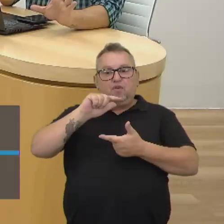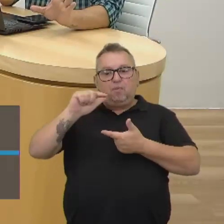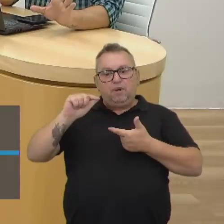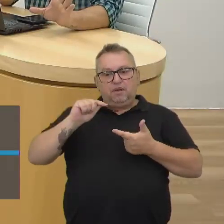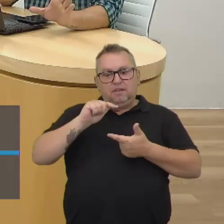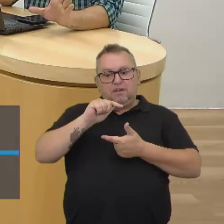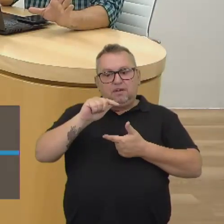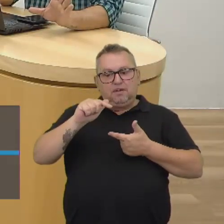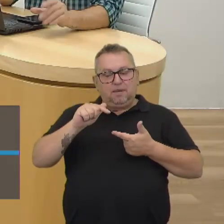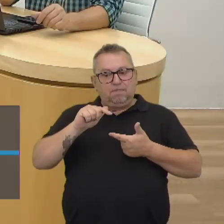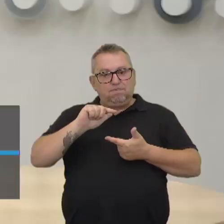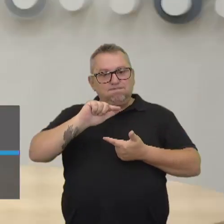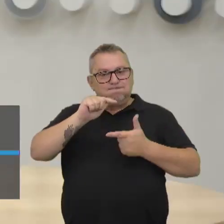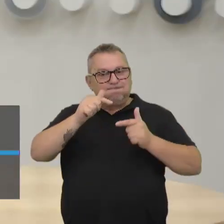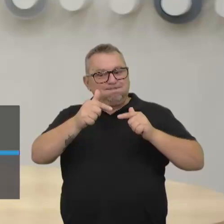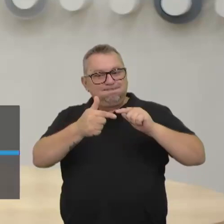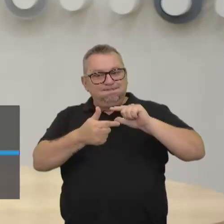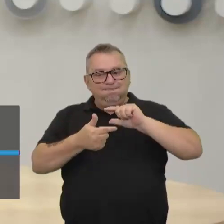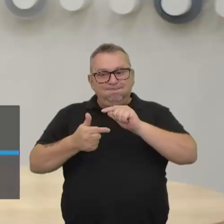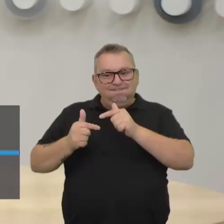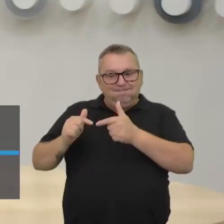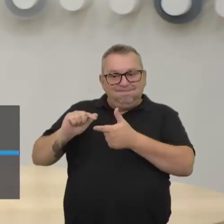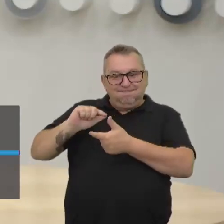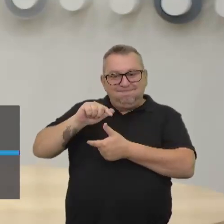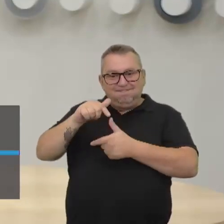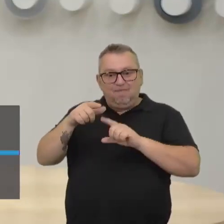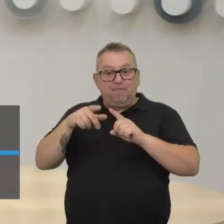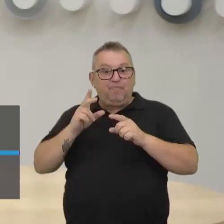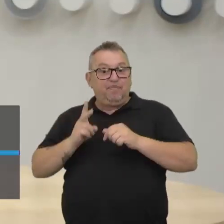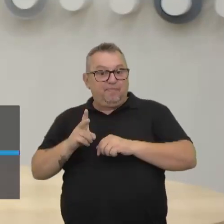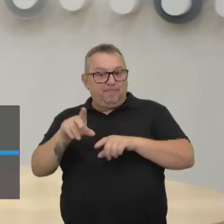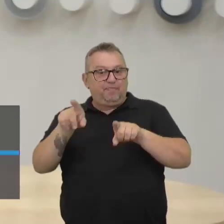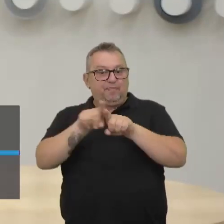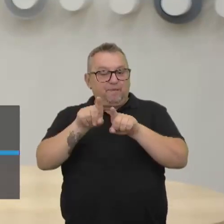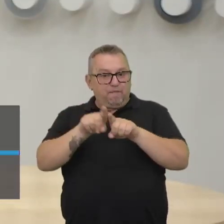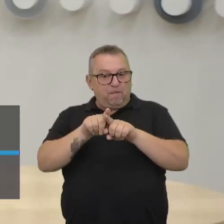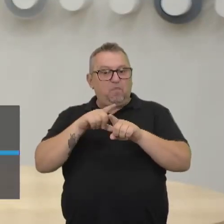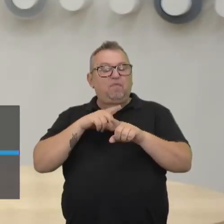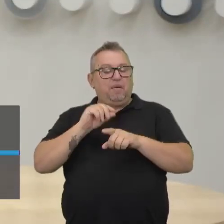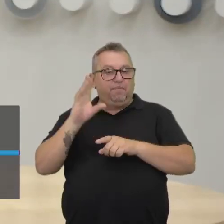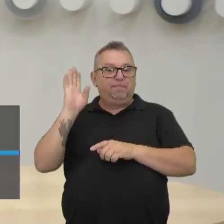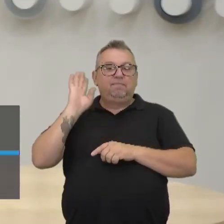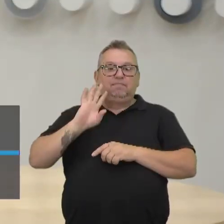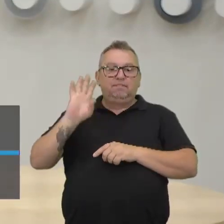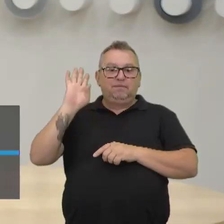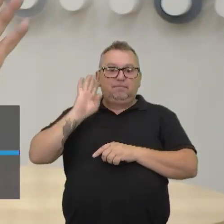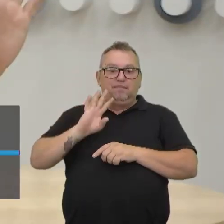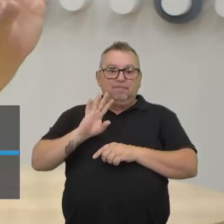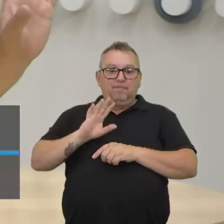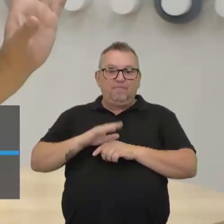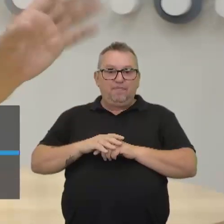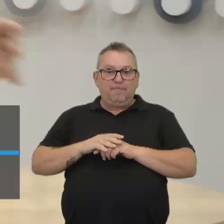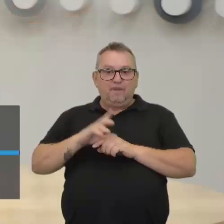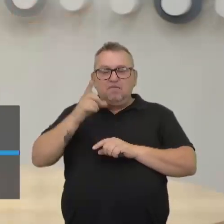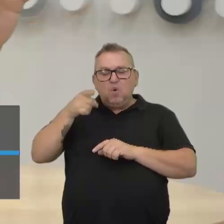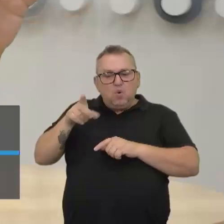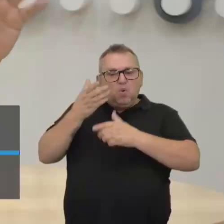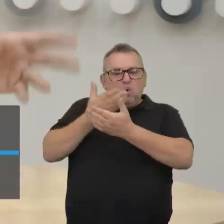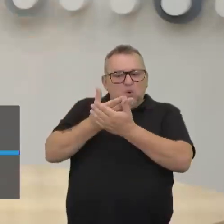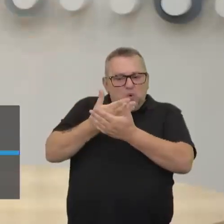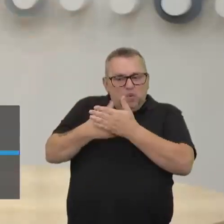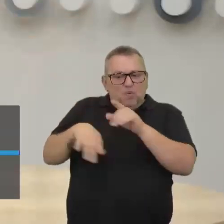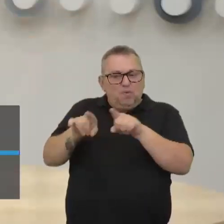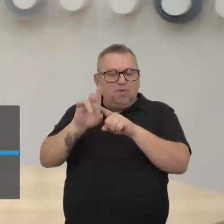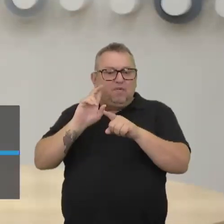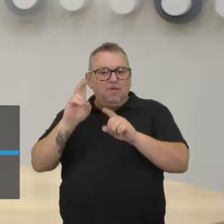vou dar spoiler aí, né, pessoal? Mas na geometria a gente tem uma constante aí de proporcionalidade que é muito bacana. Eu vou deixar pra última aula, porque de repente